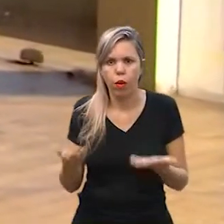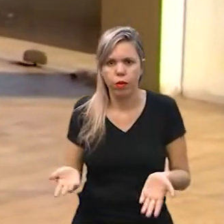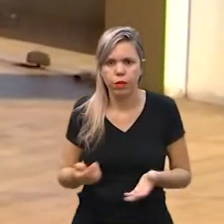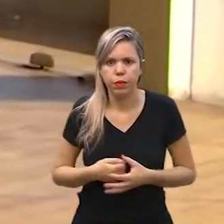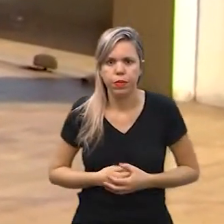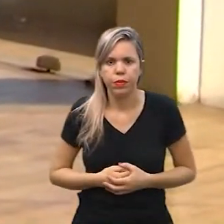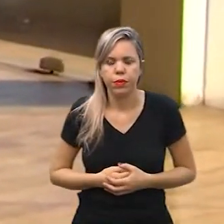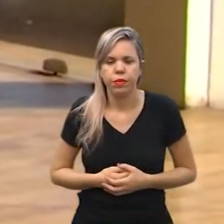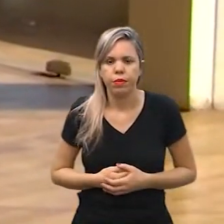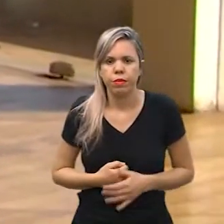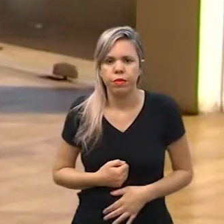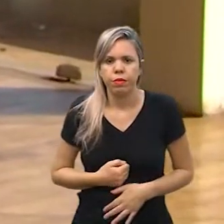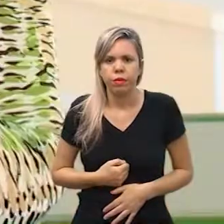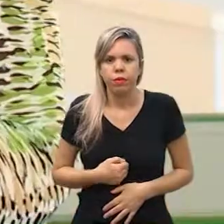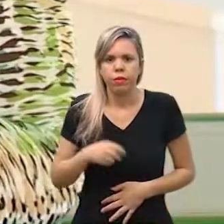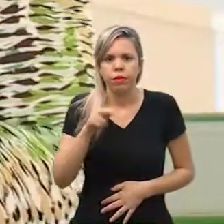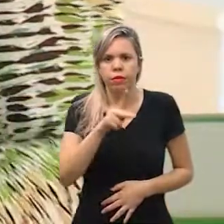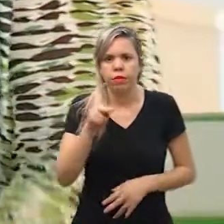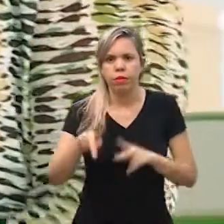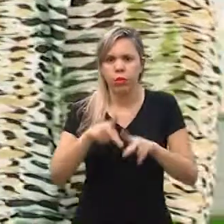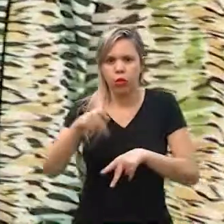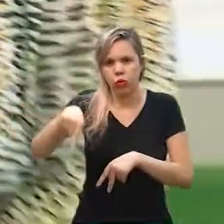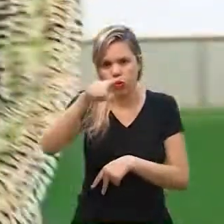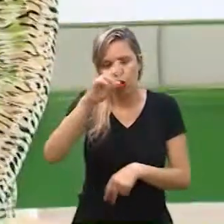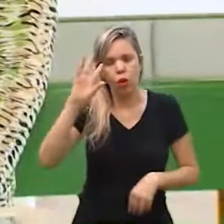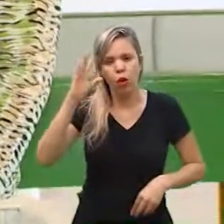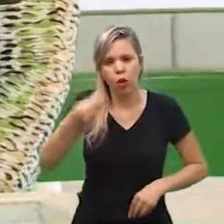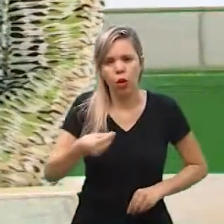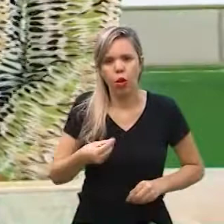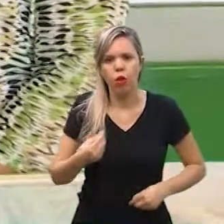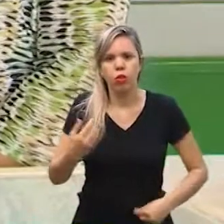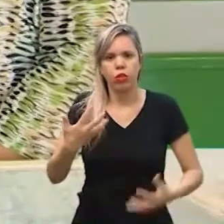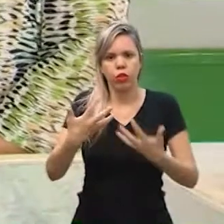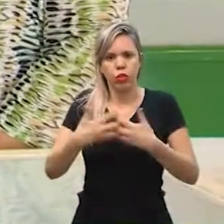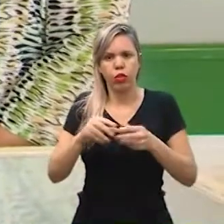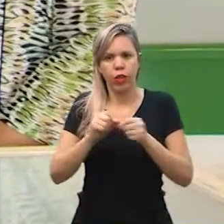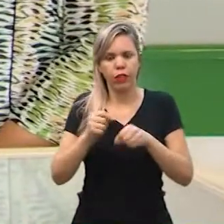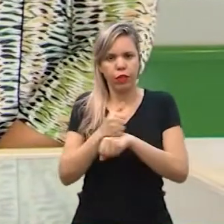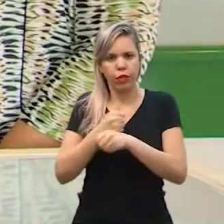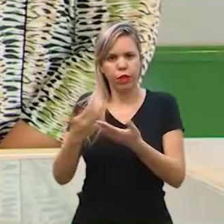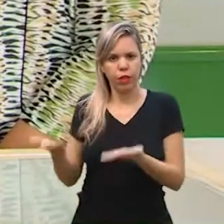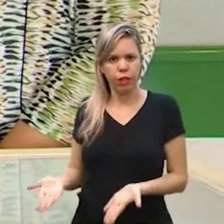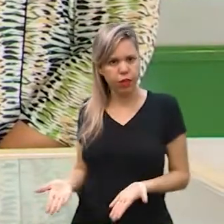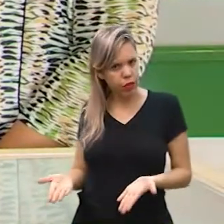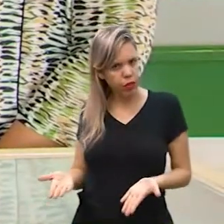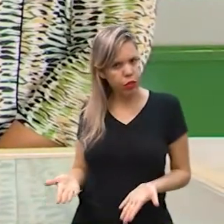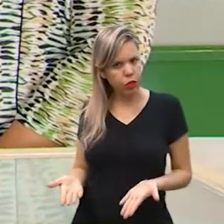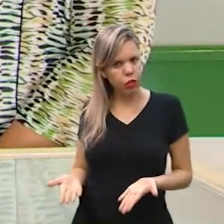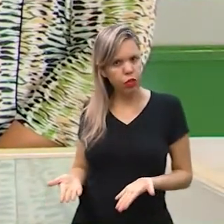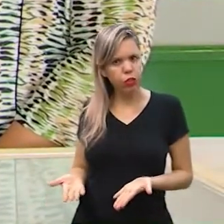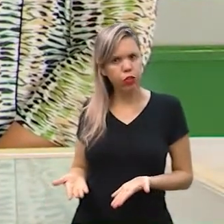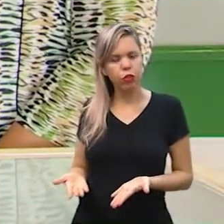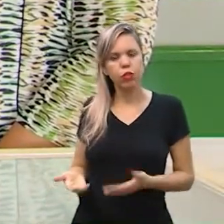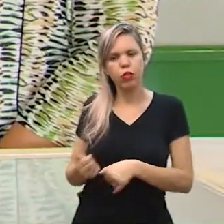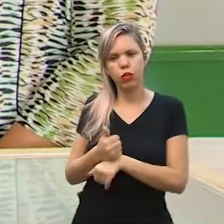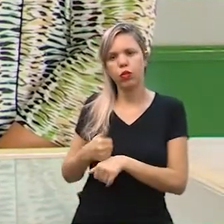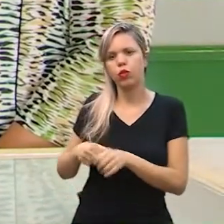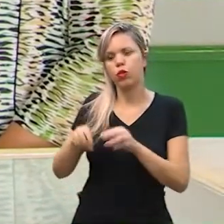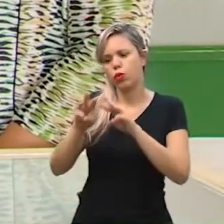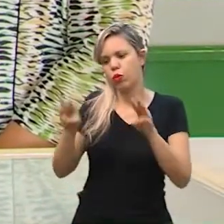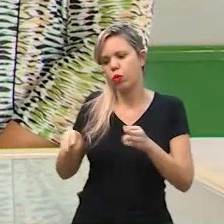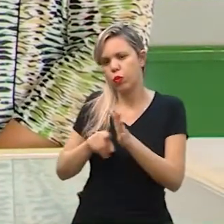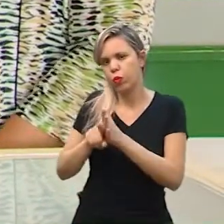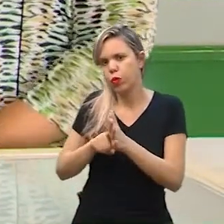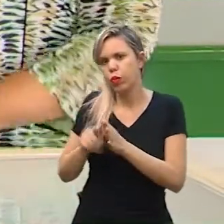aqui. Bom, e para o pessoal entender direitinho como funciona, o que faz exatamente um museólogo, uma